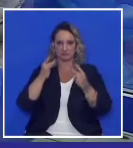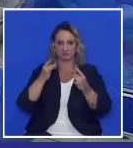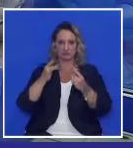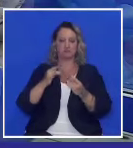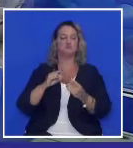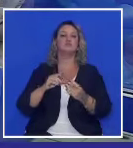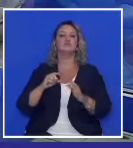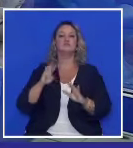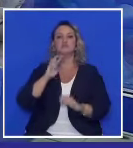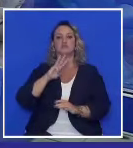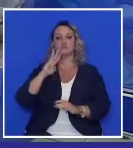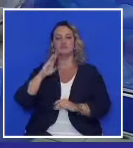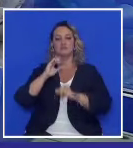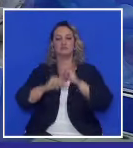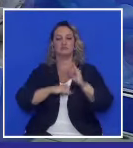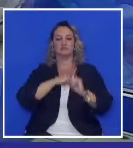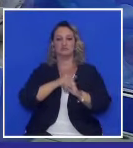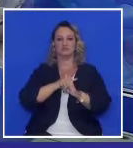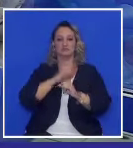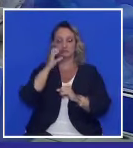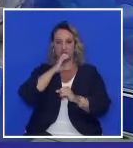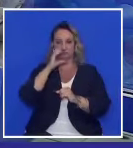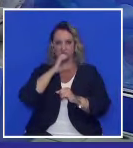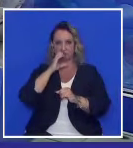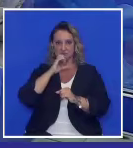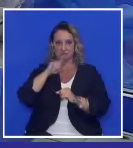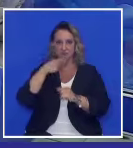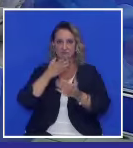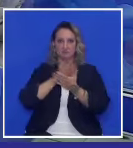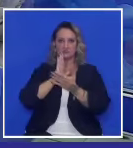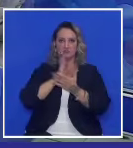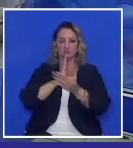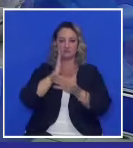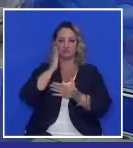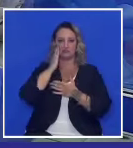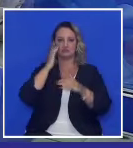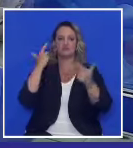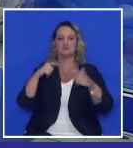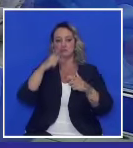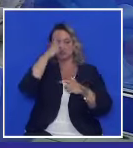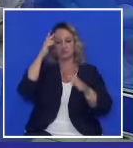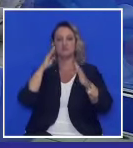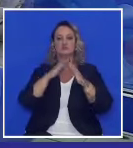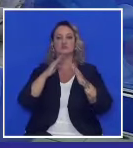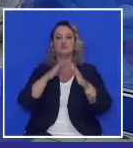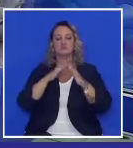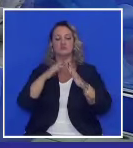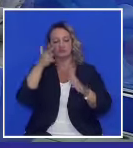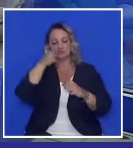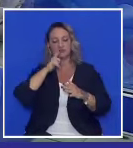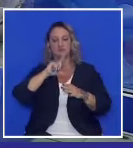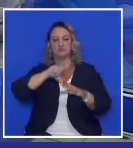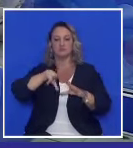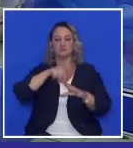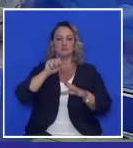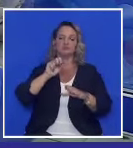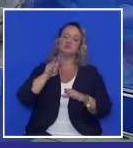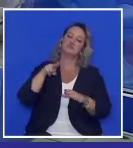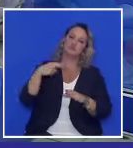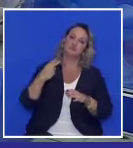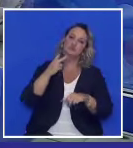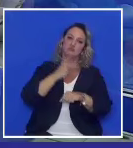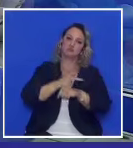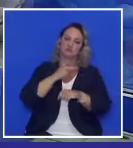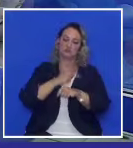atenta, ficar atento à página da Caixa na internet, porque logo após a apuração você poderá saber de onde são as apostas vencedoras ou se